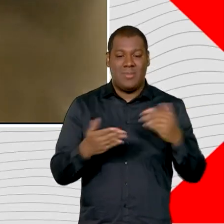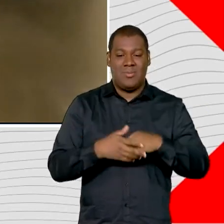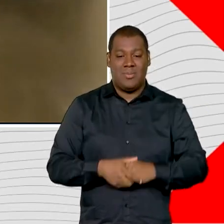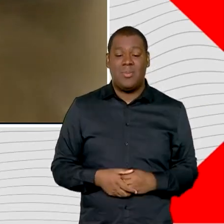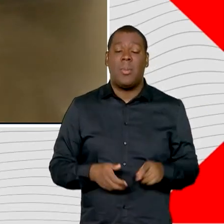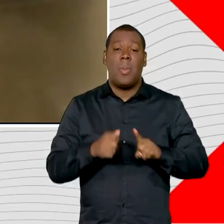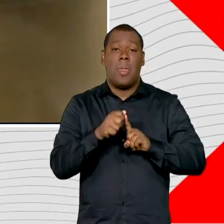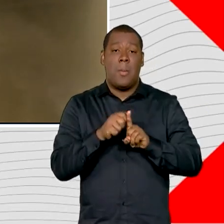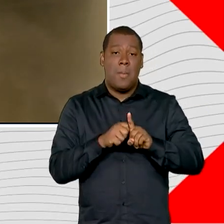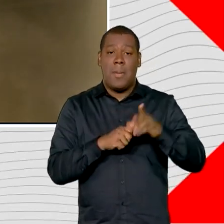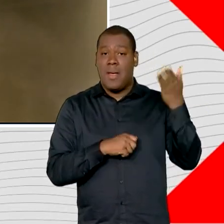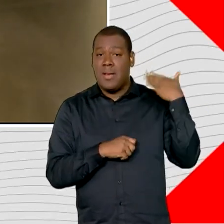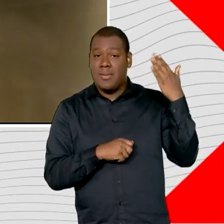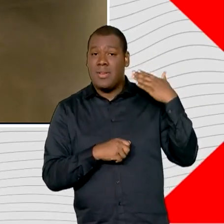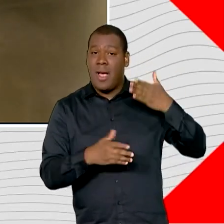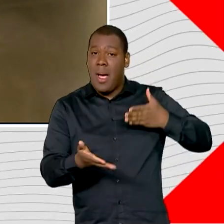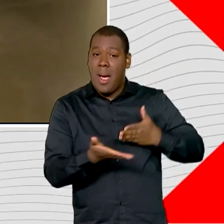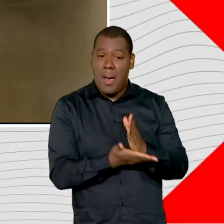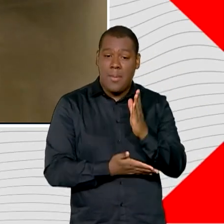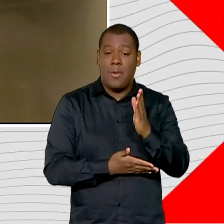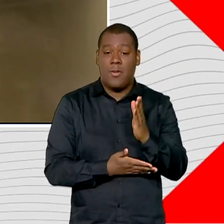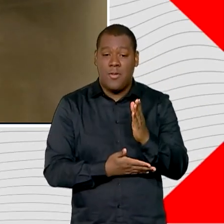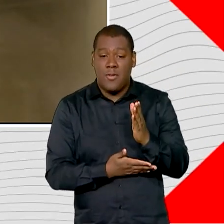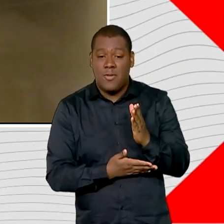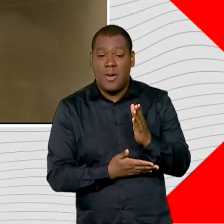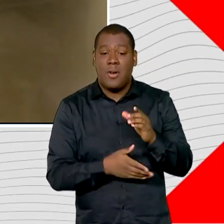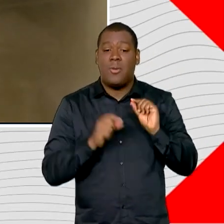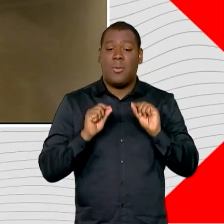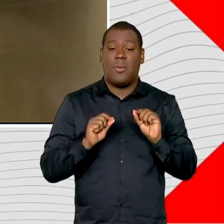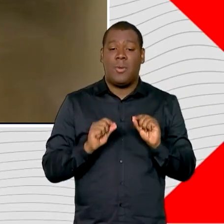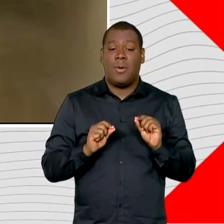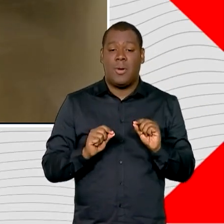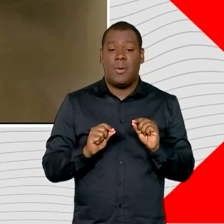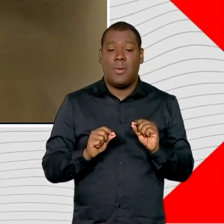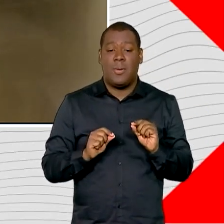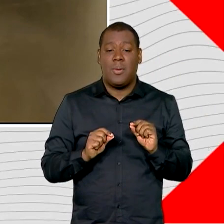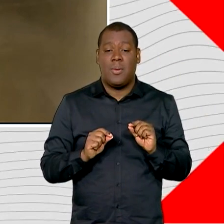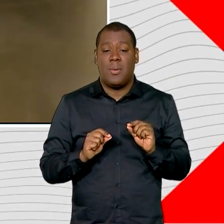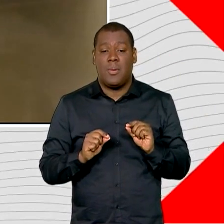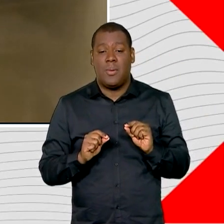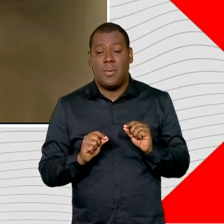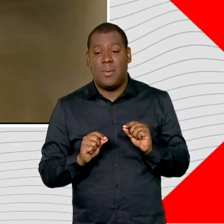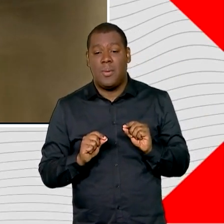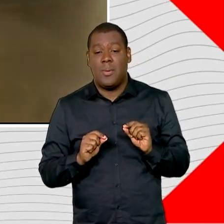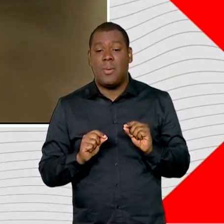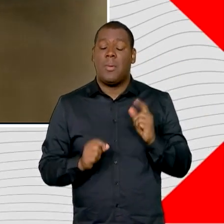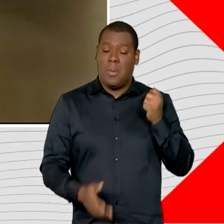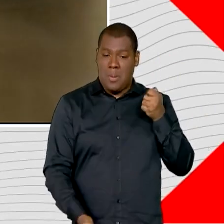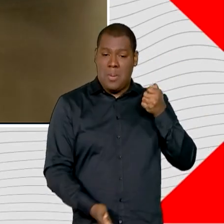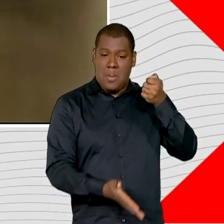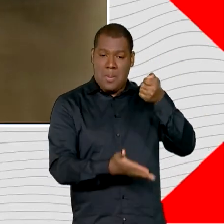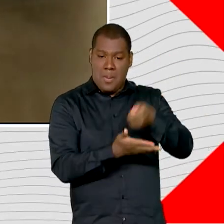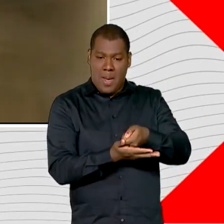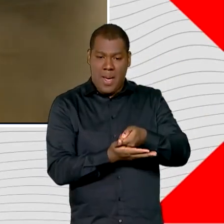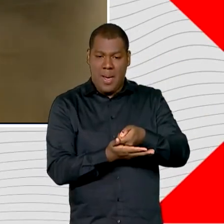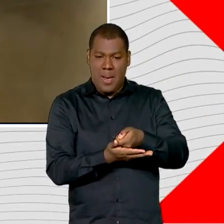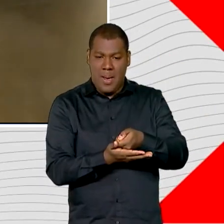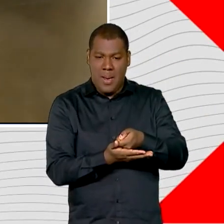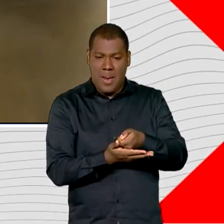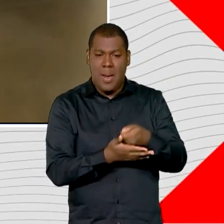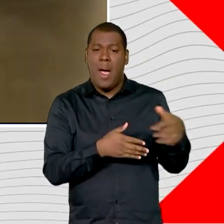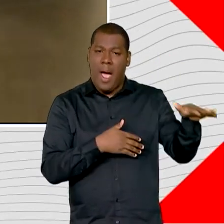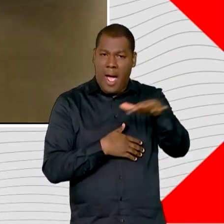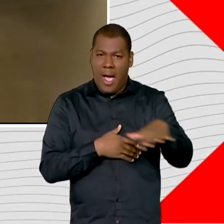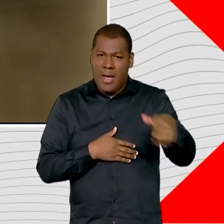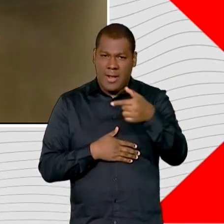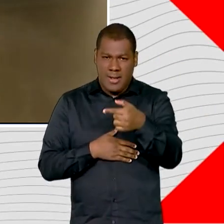no mês passado foi aprovada a medida provisória que revoga a reoneração da folha de pagamentos de 17 setores